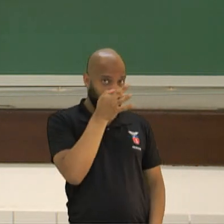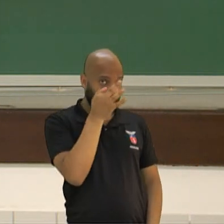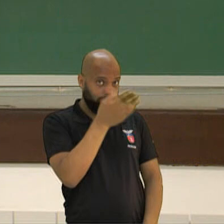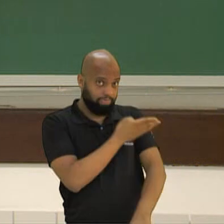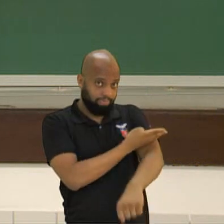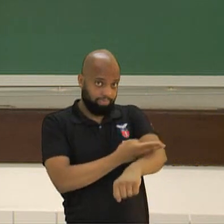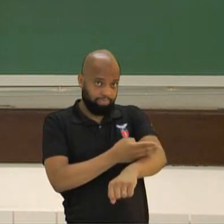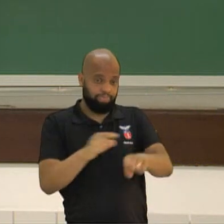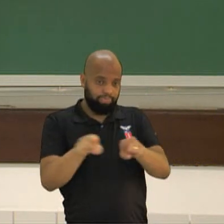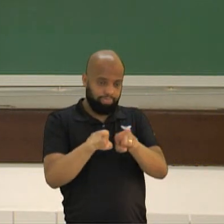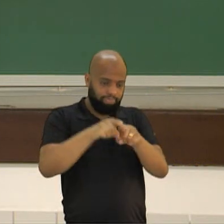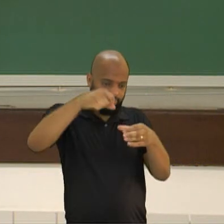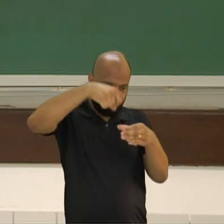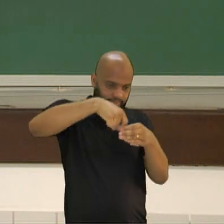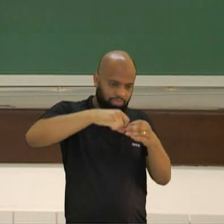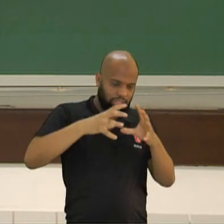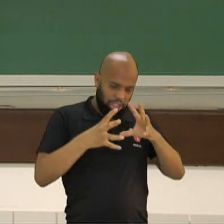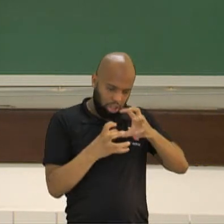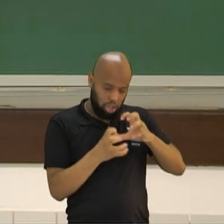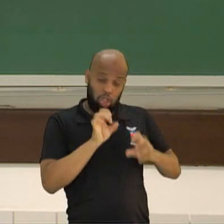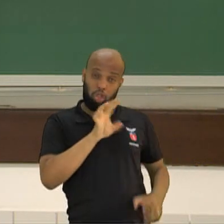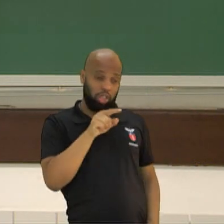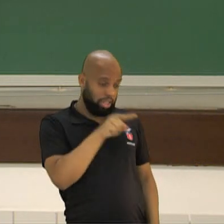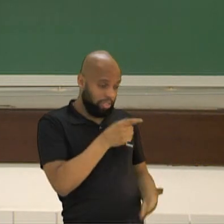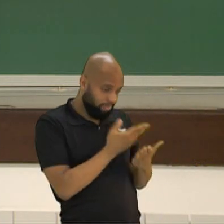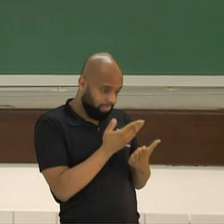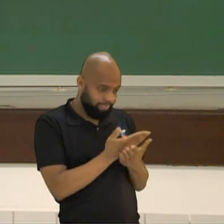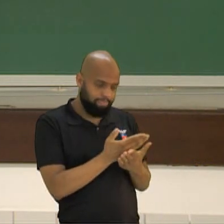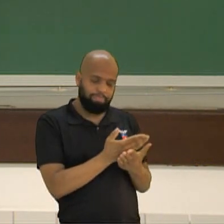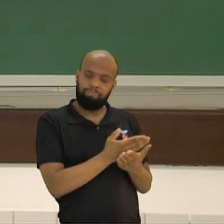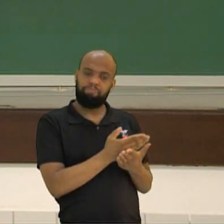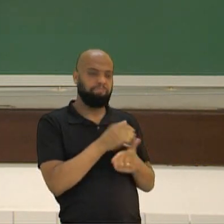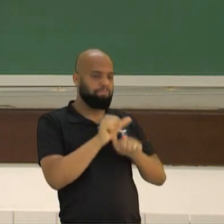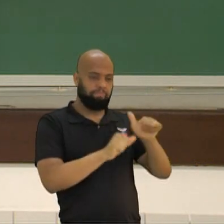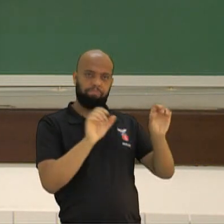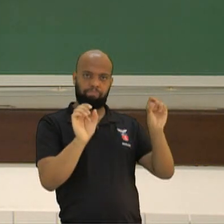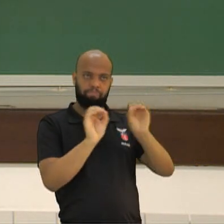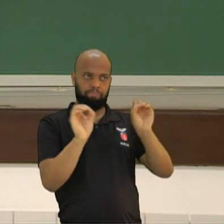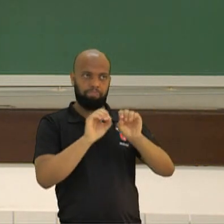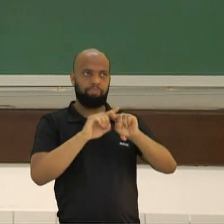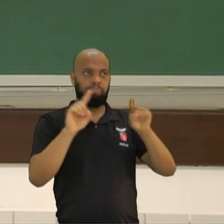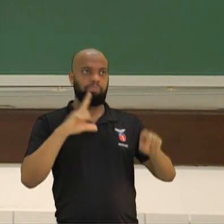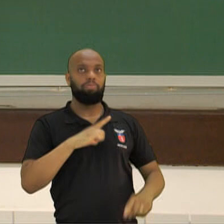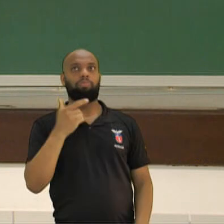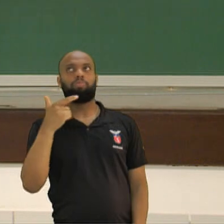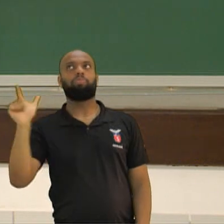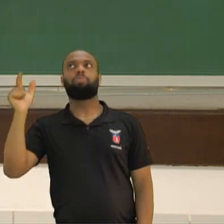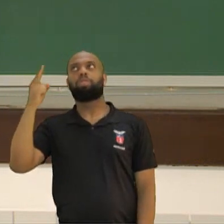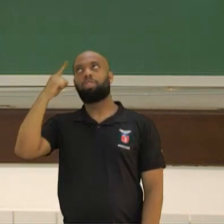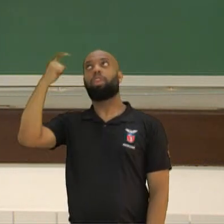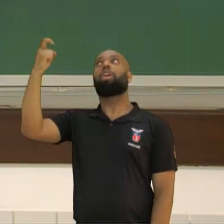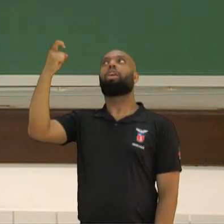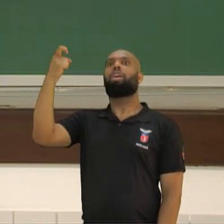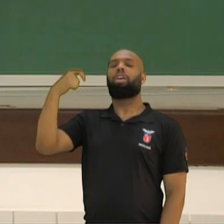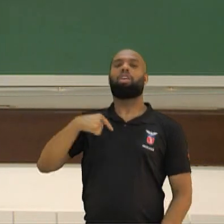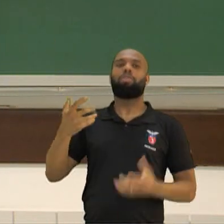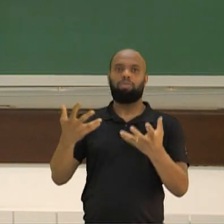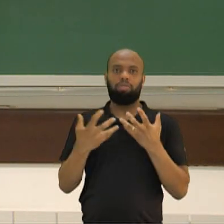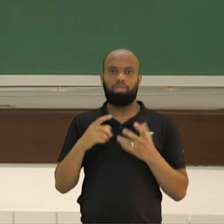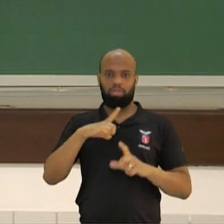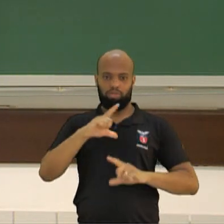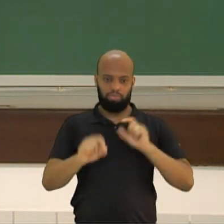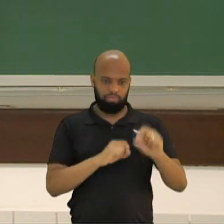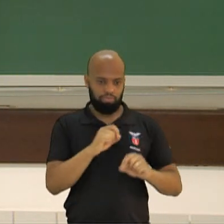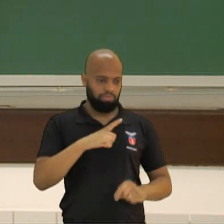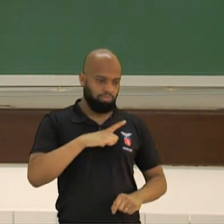semente rugosa, ele ia ficar a vida inteira e não ia sair dali. Ele teve outro estalo. Ele pegou aquele tipo